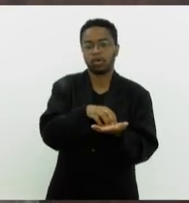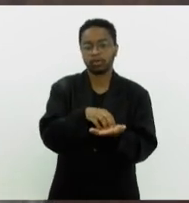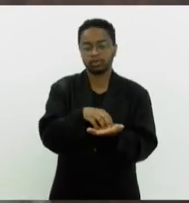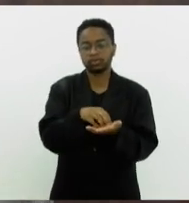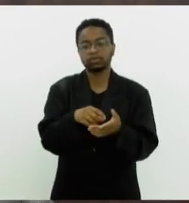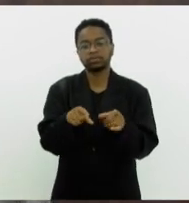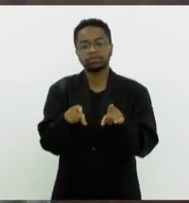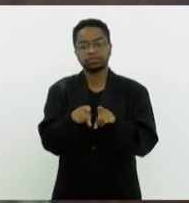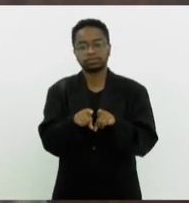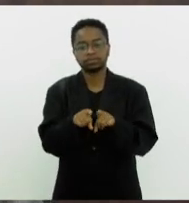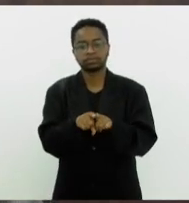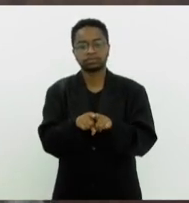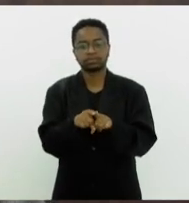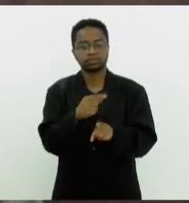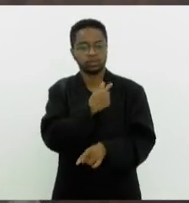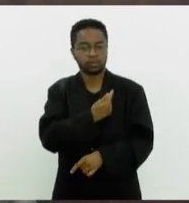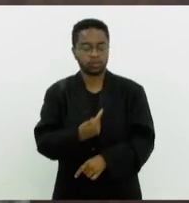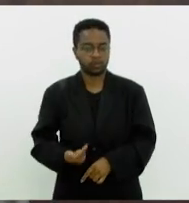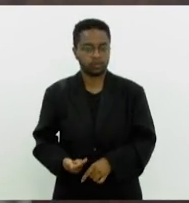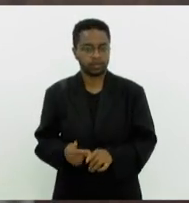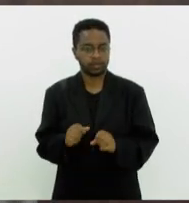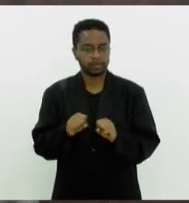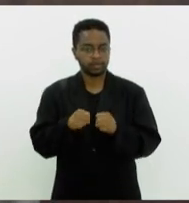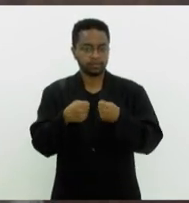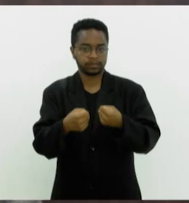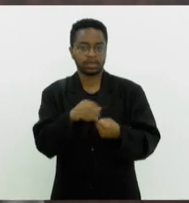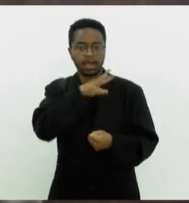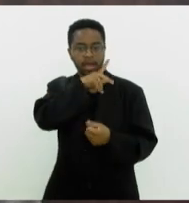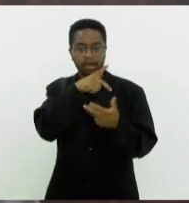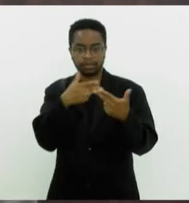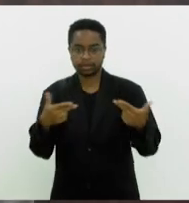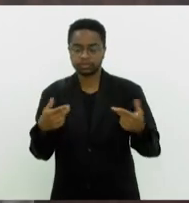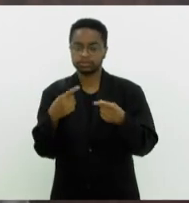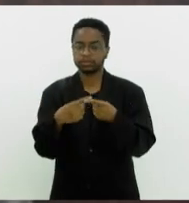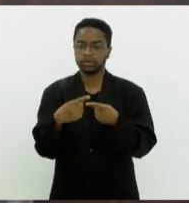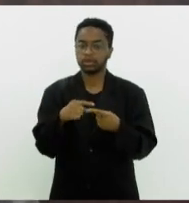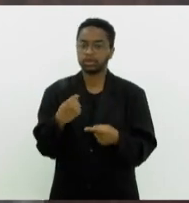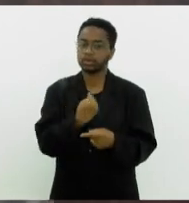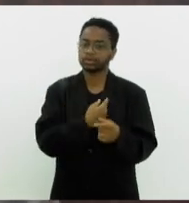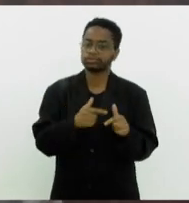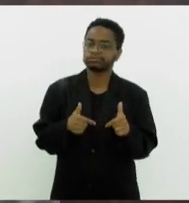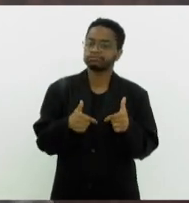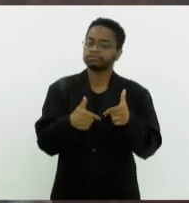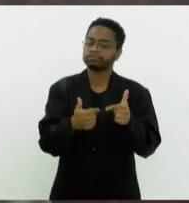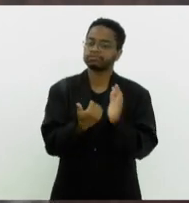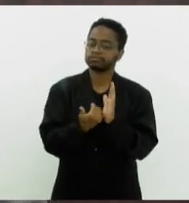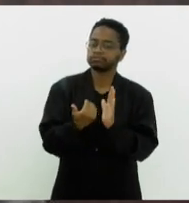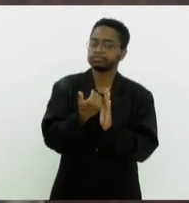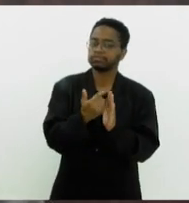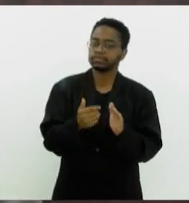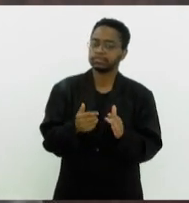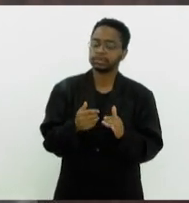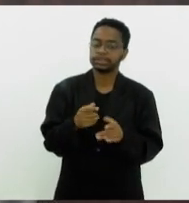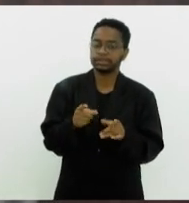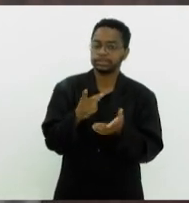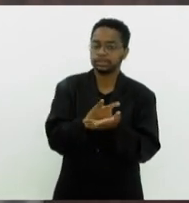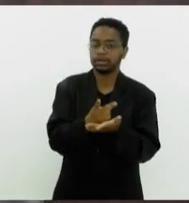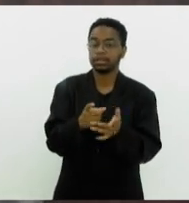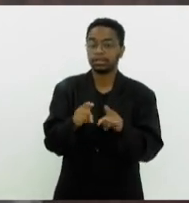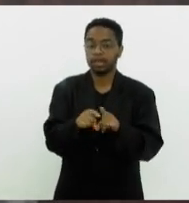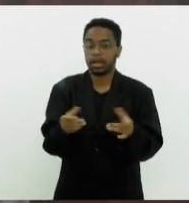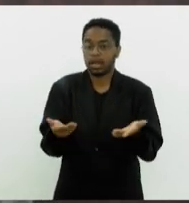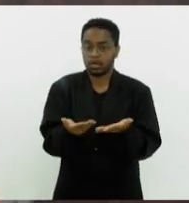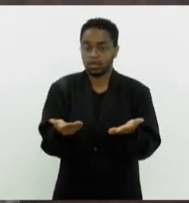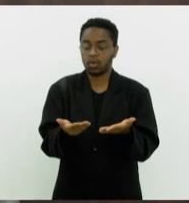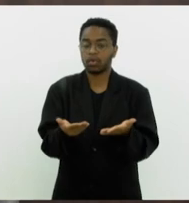entes do governamental em defesa dos animais. A gente tem feito isso com muito afinco. E agora, por exemplo,